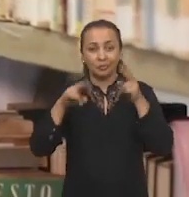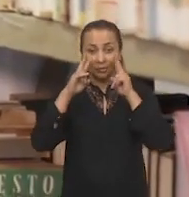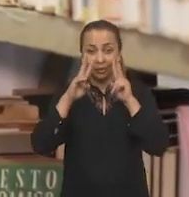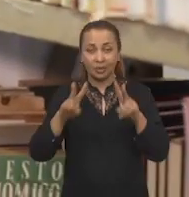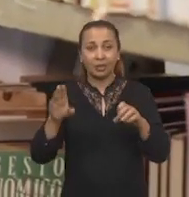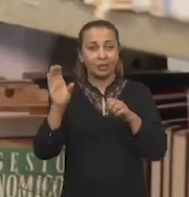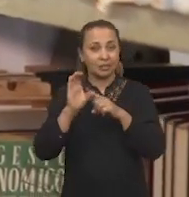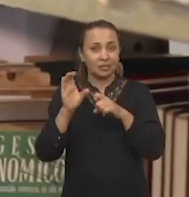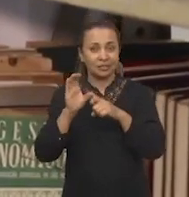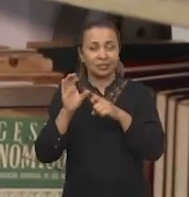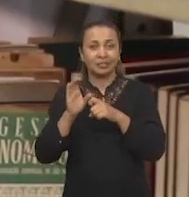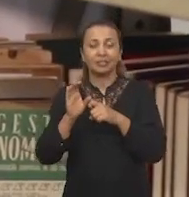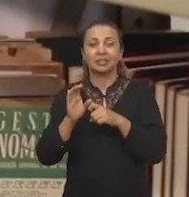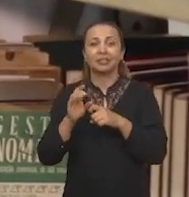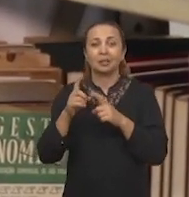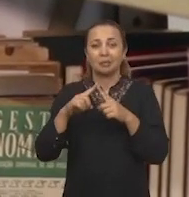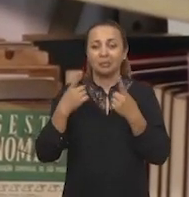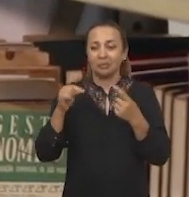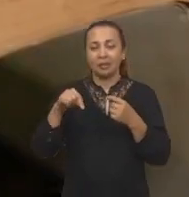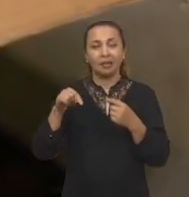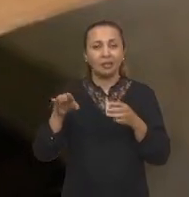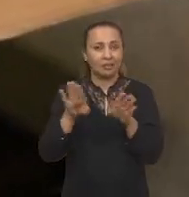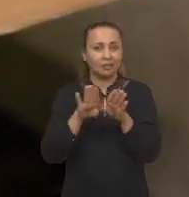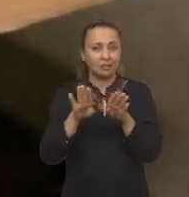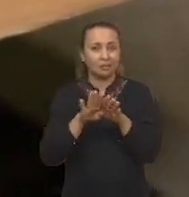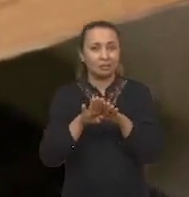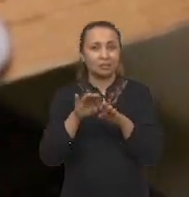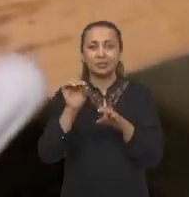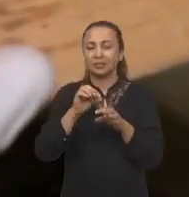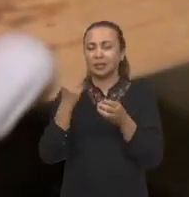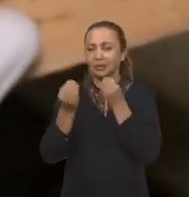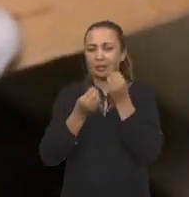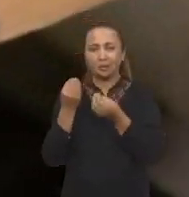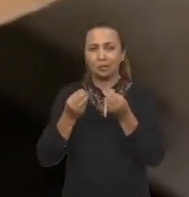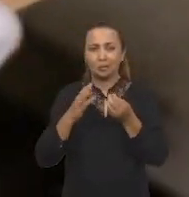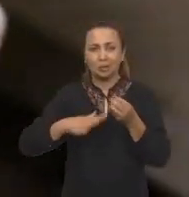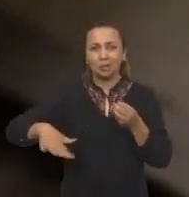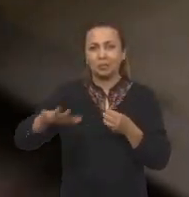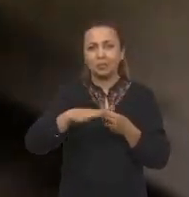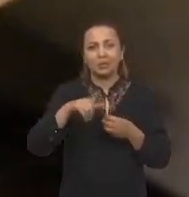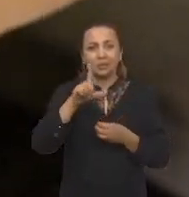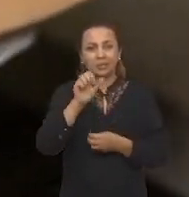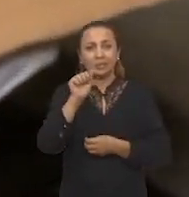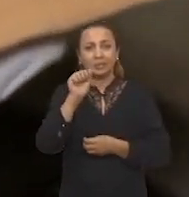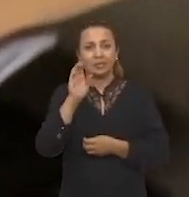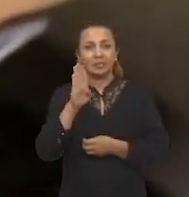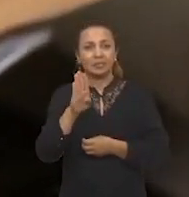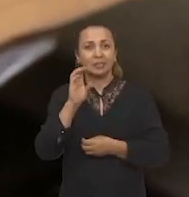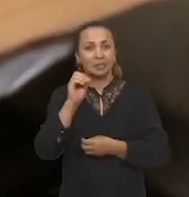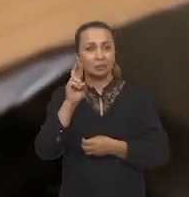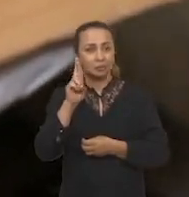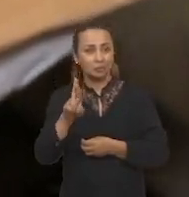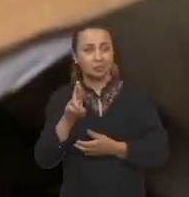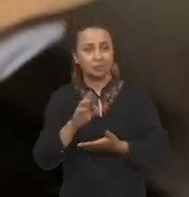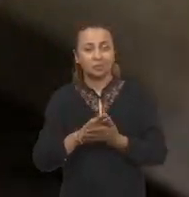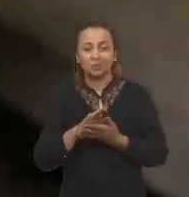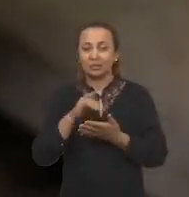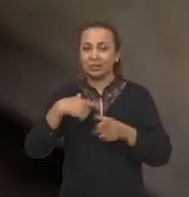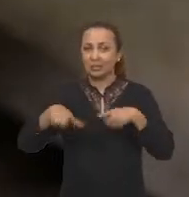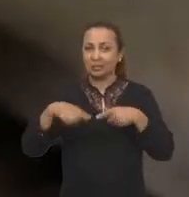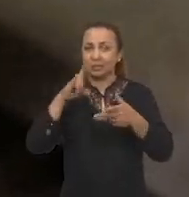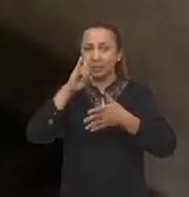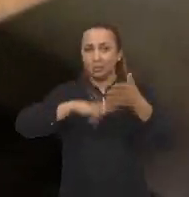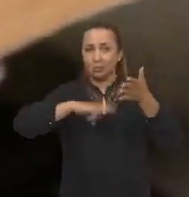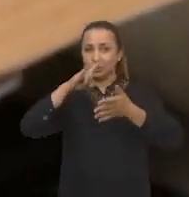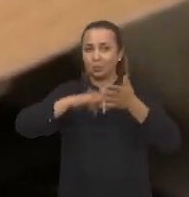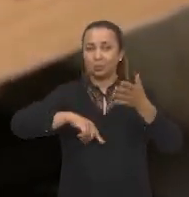análises clínicas, né? Mas aqui também se constitui como um espaço de labor. A gente trabalha com